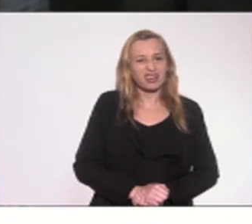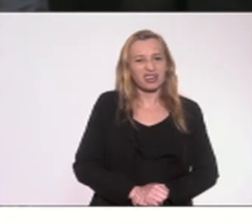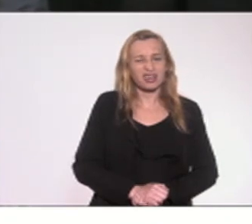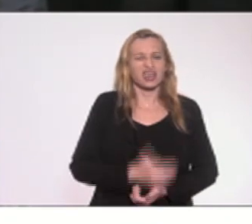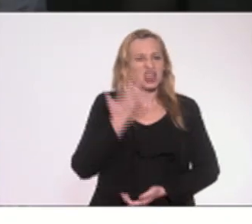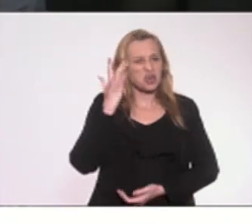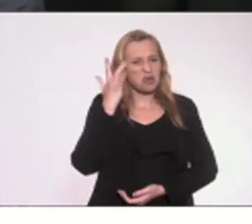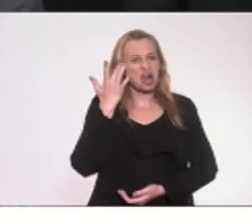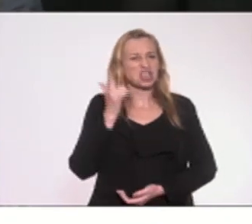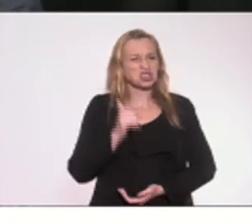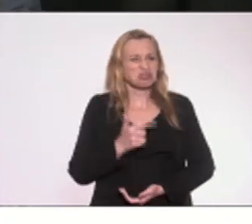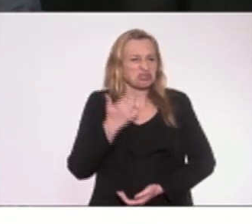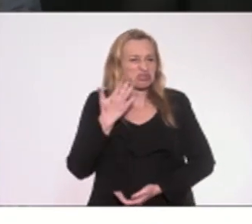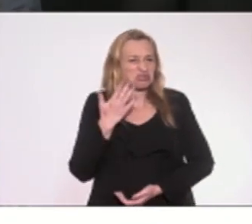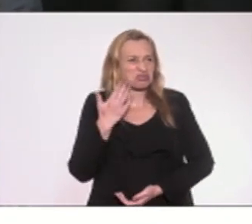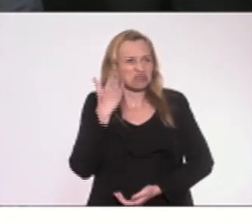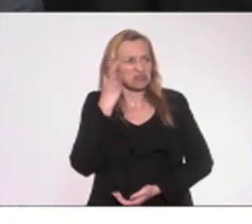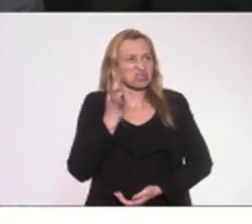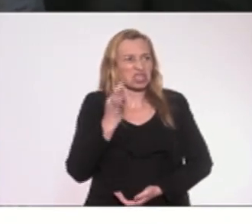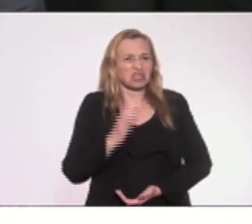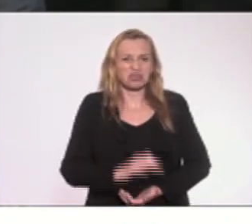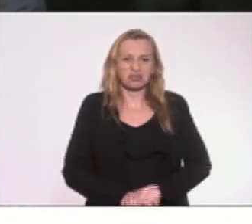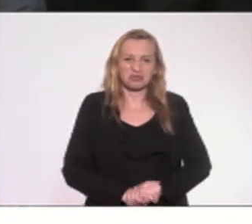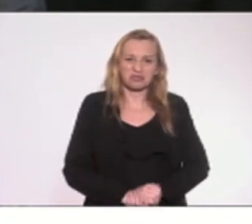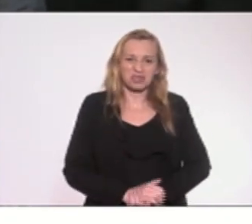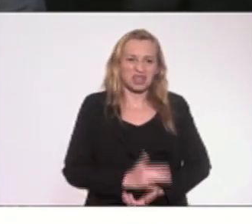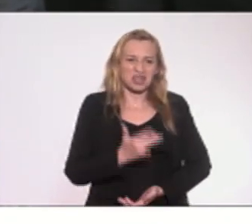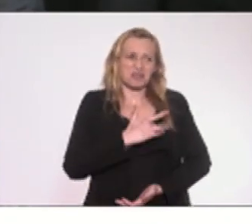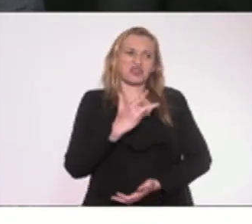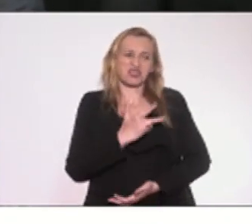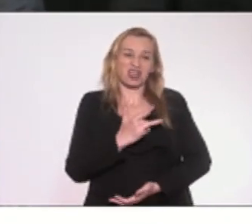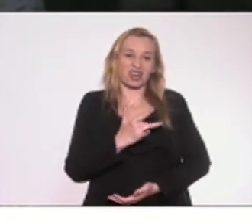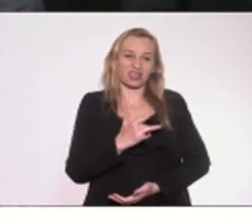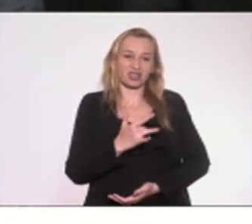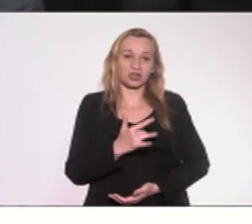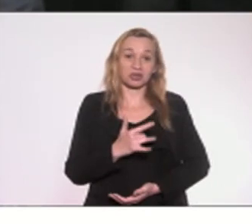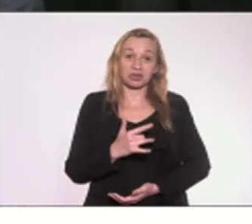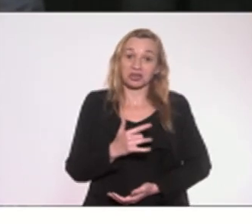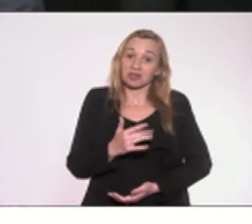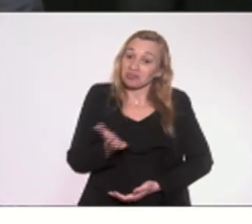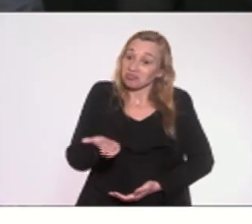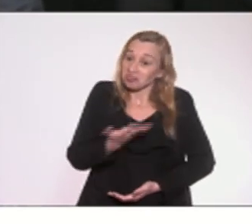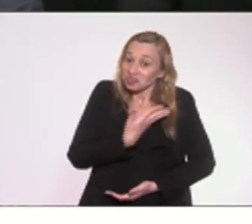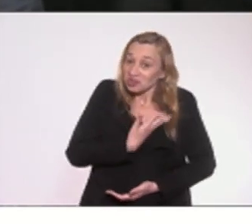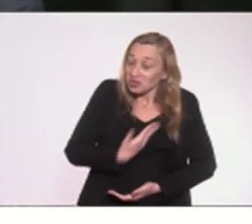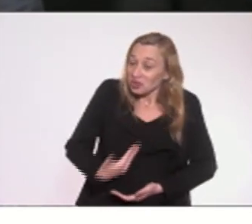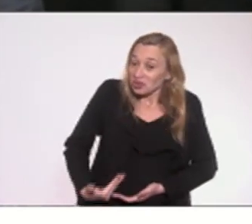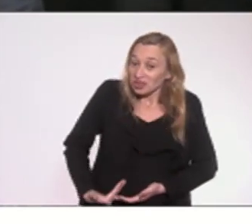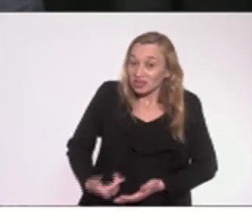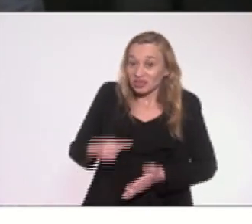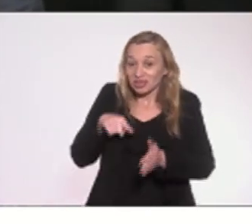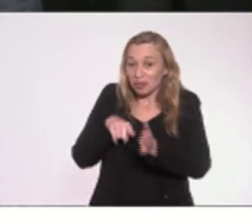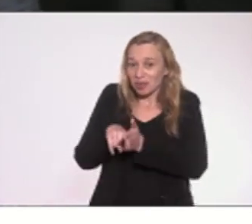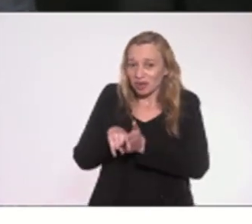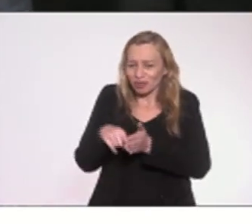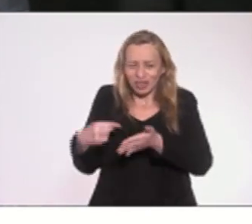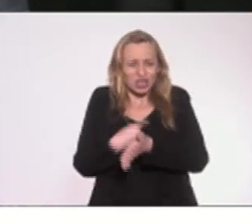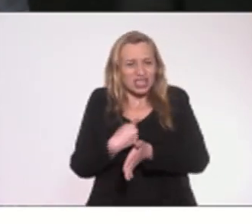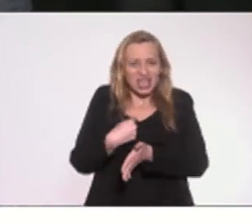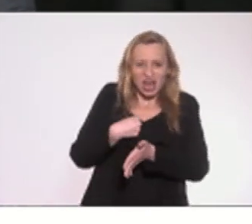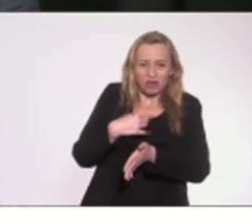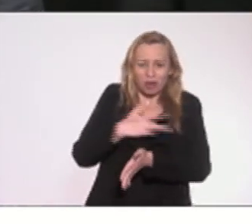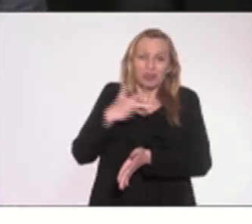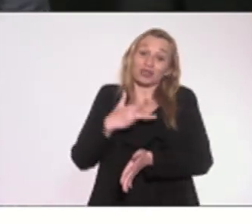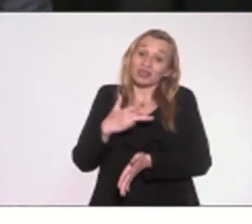Eu acho que, sei lá. Apaixonado? Governador, o senhor está perguntando se eu estou apaixonado, as pessoas